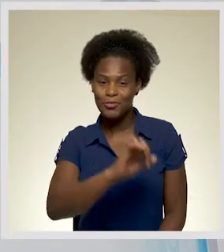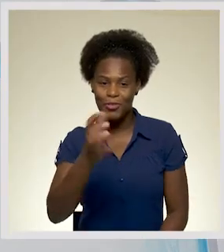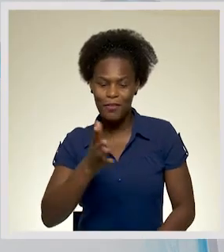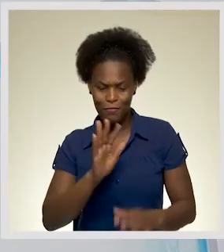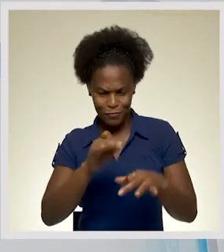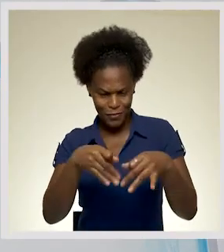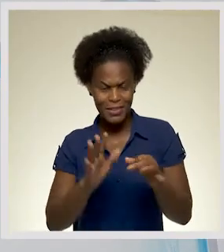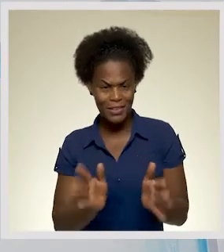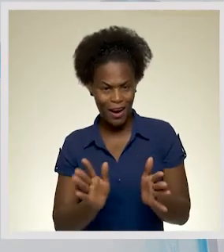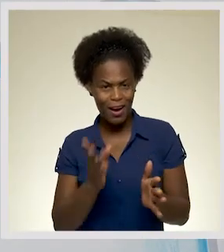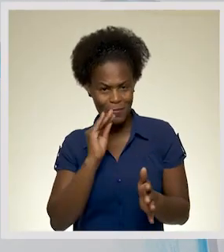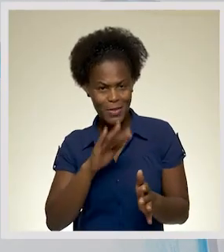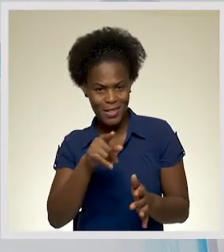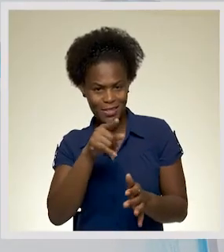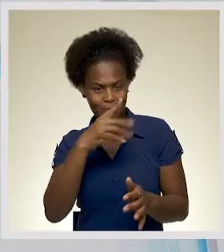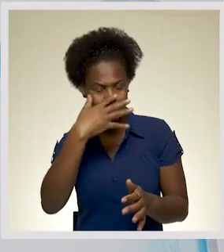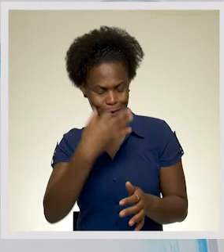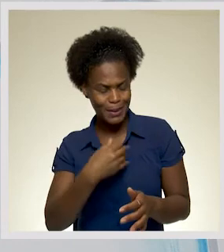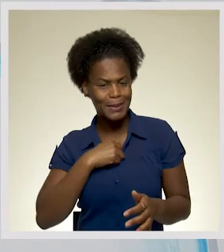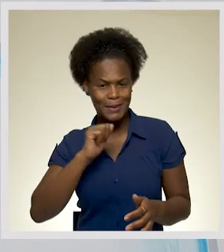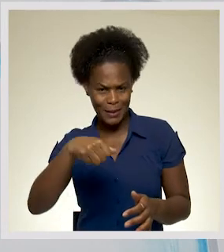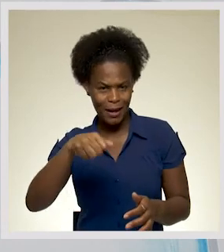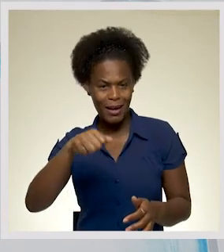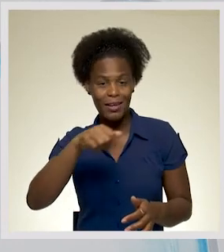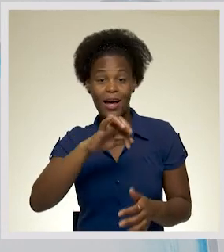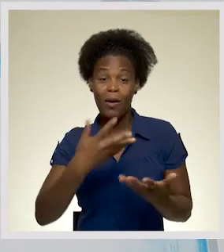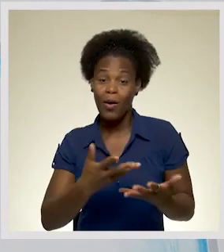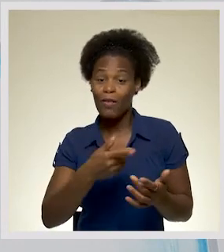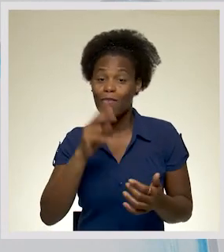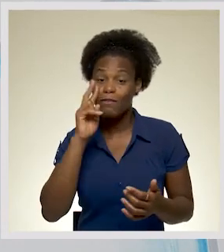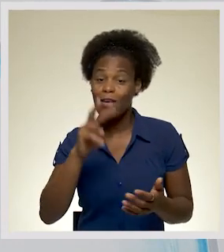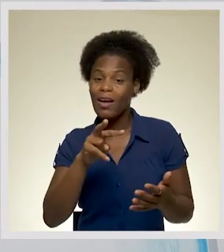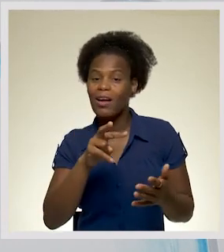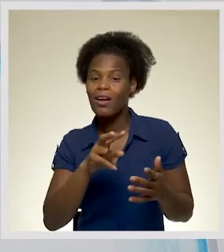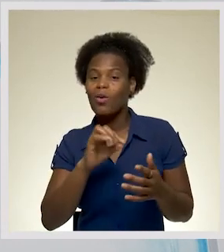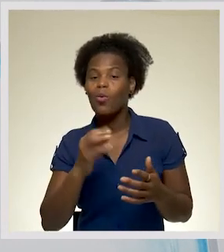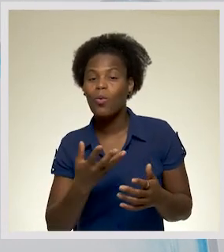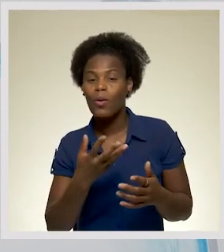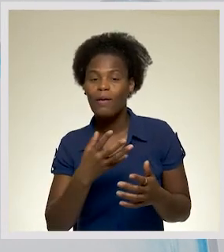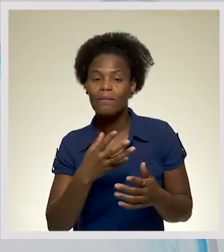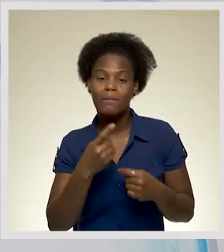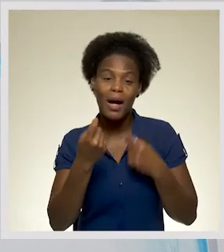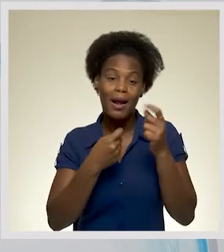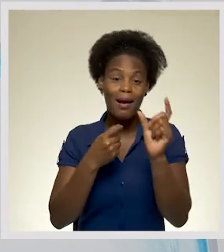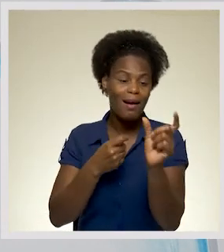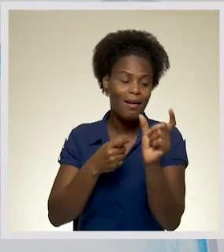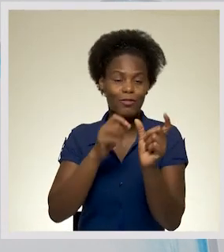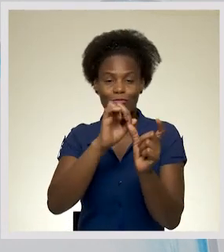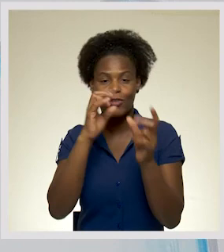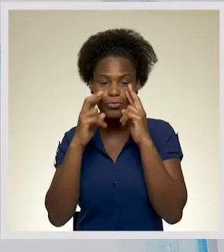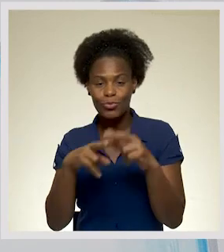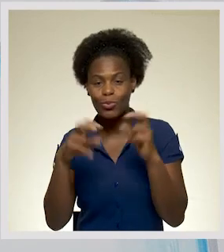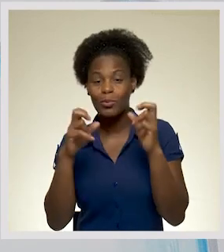Já terminaram, meninos? Tenho certeza que sim. E agora vamos lá ver qual é a expressão